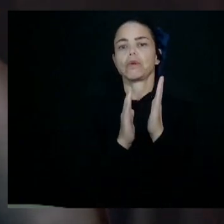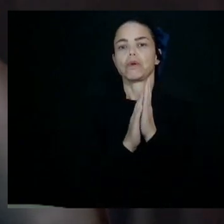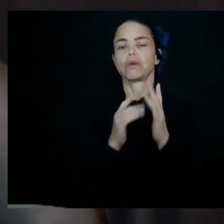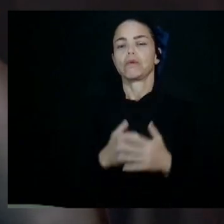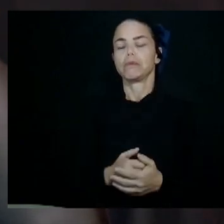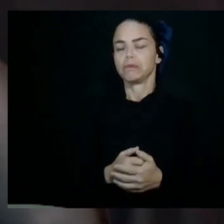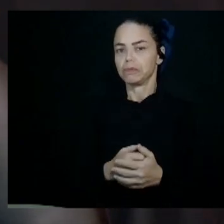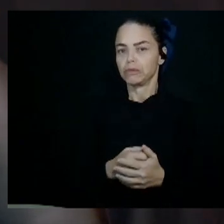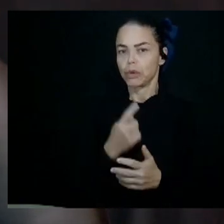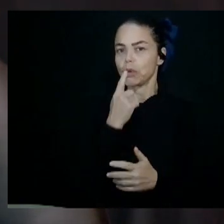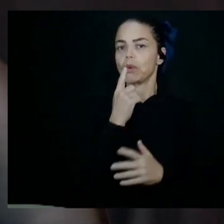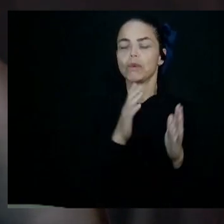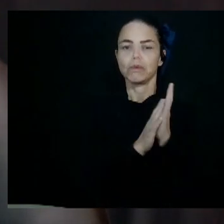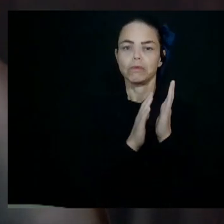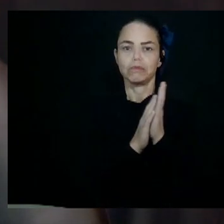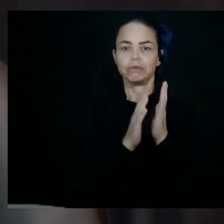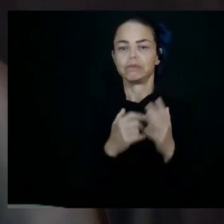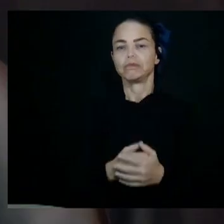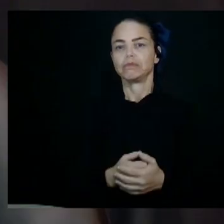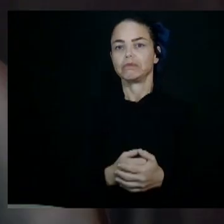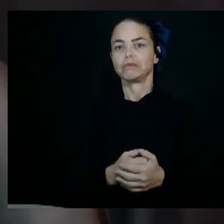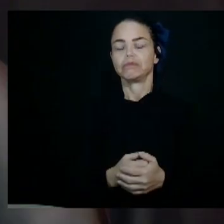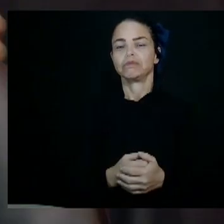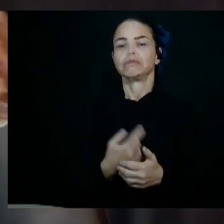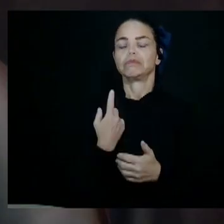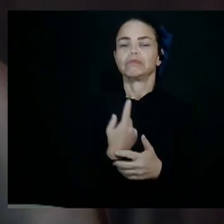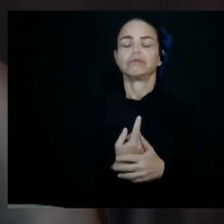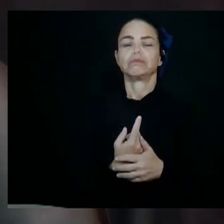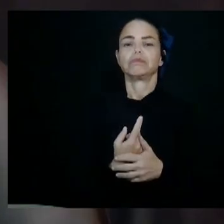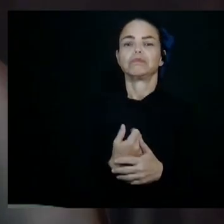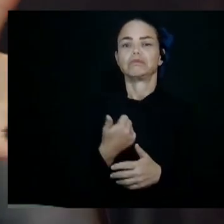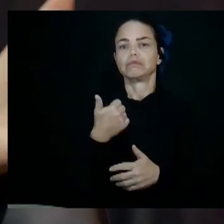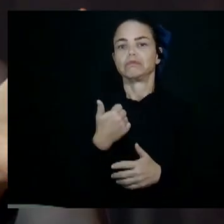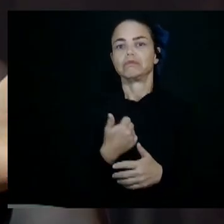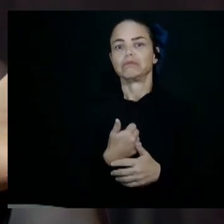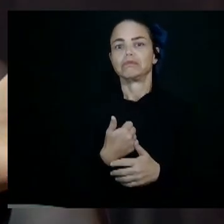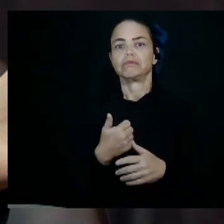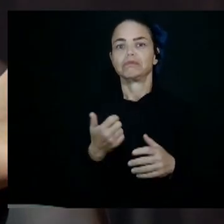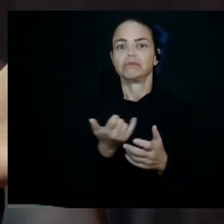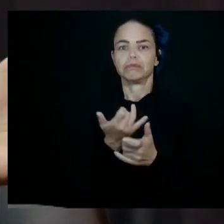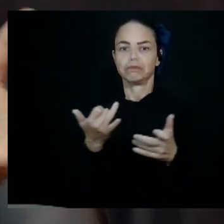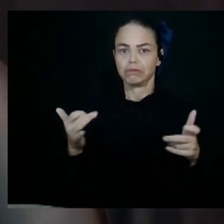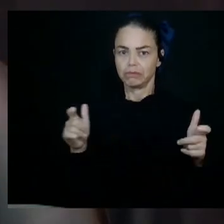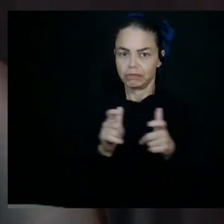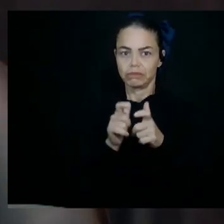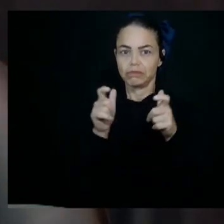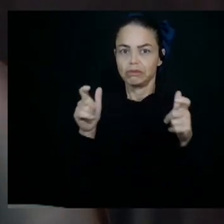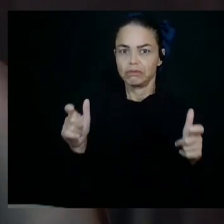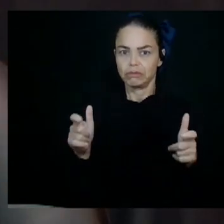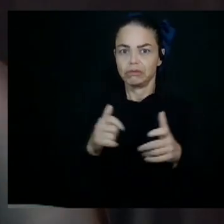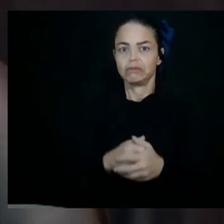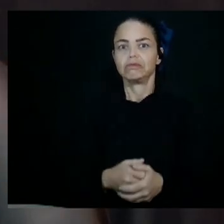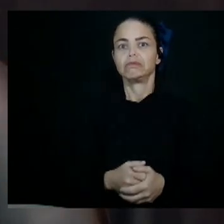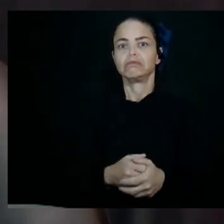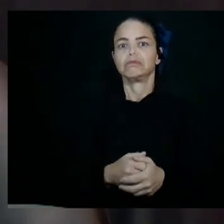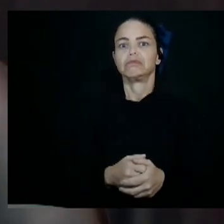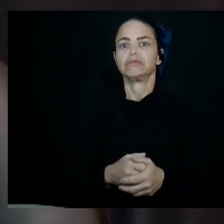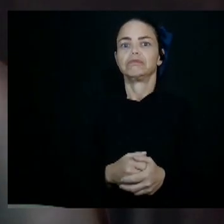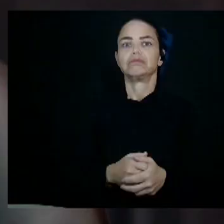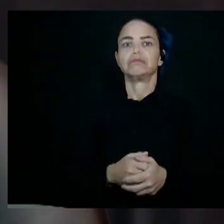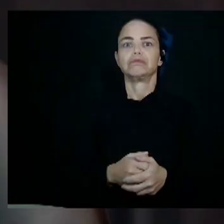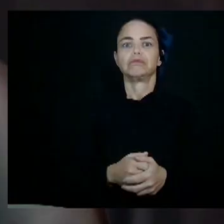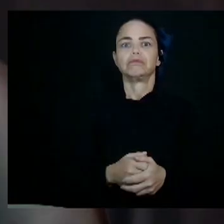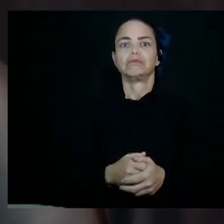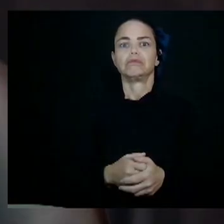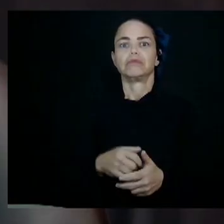primeira vez que eu levei alguma coisa, eu levei uma quantidade grande. Eu fiz aquele cinnamon